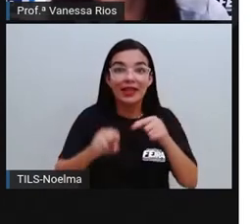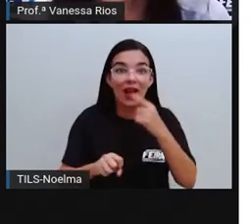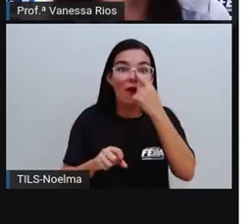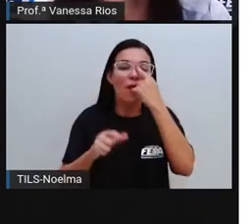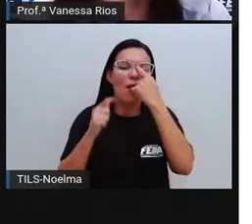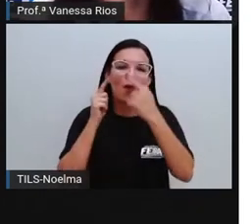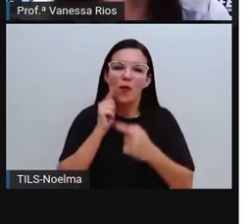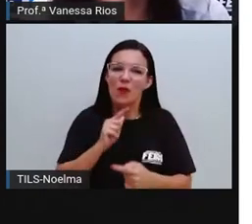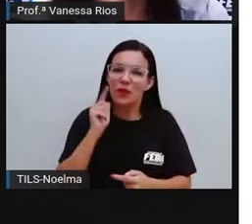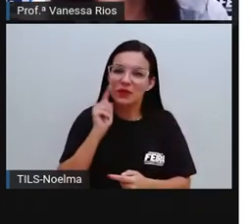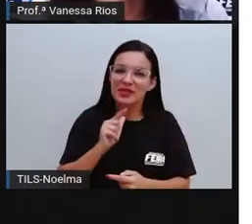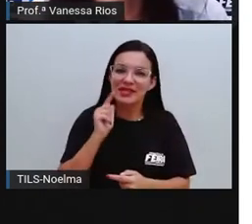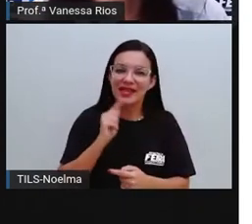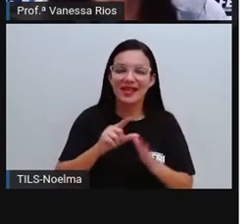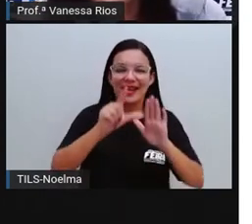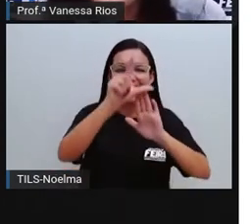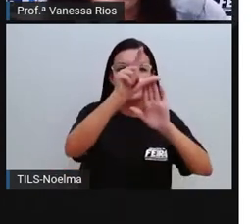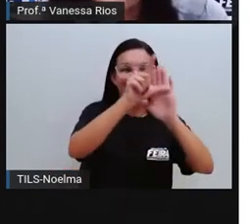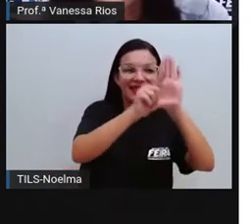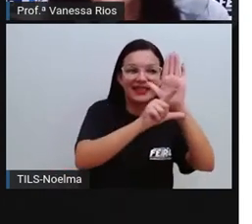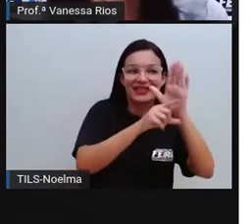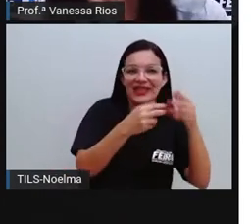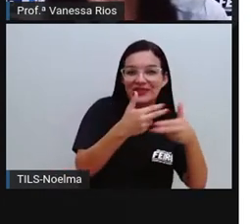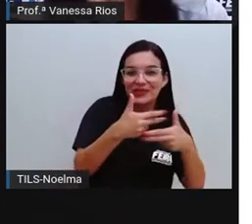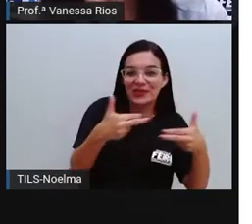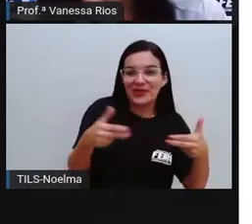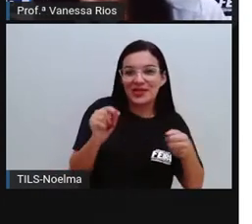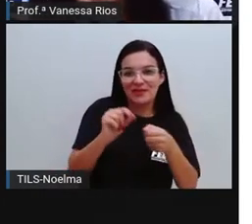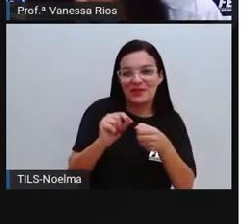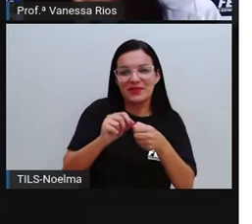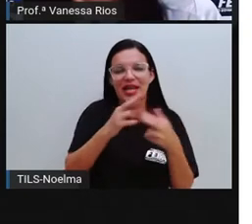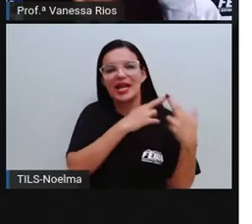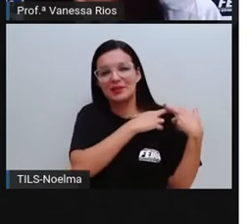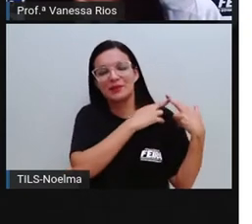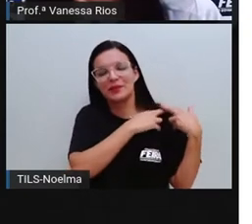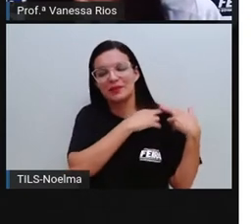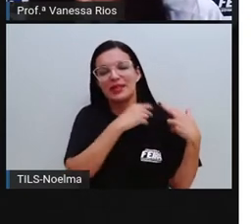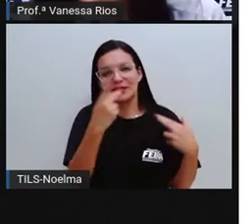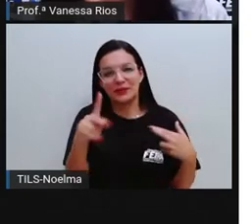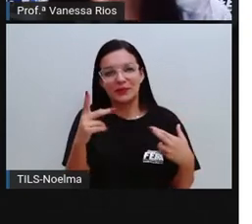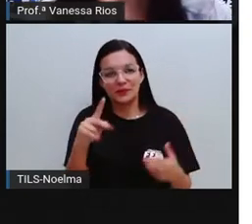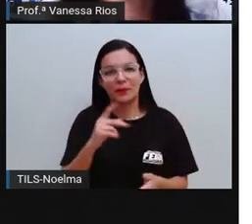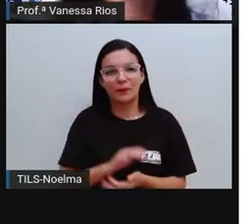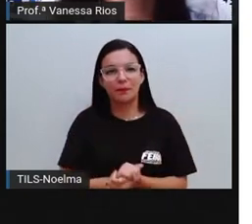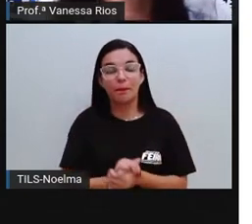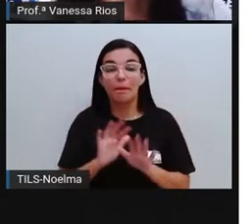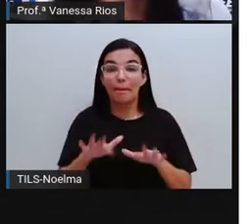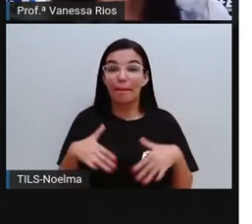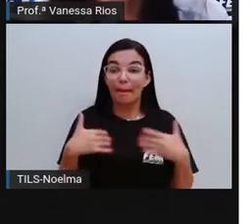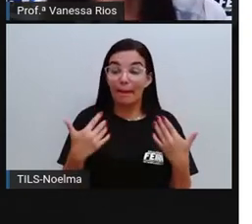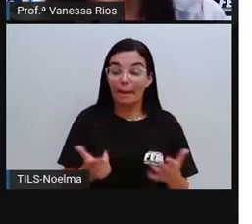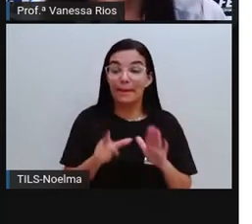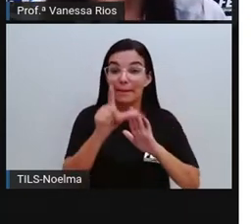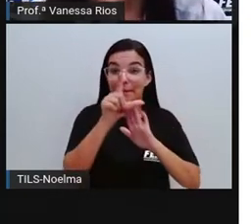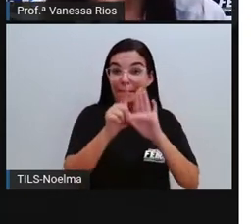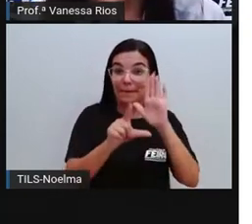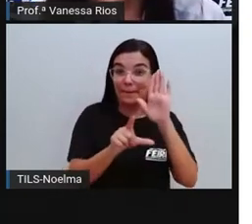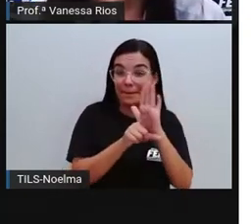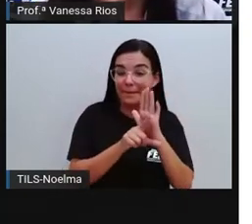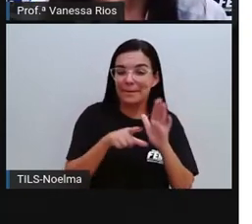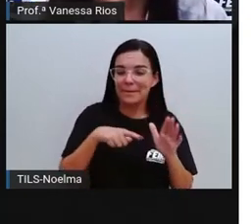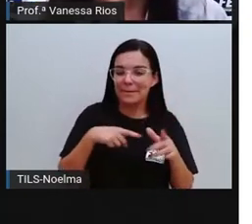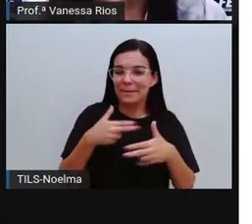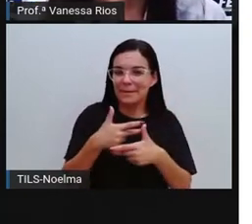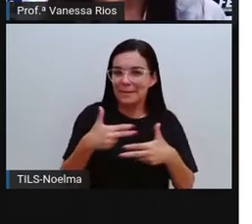né, daquela lista de coisas para fazer, de responsabilidades para fazer. Então, essa lista que